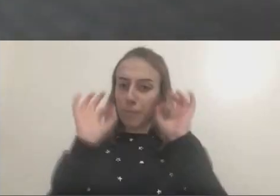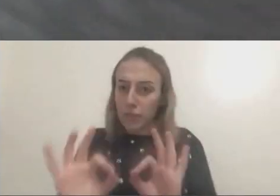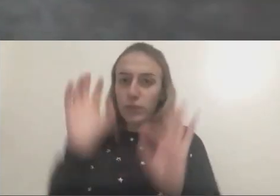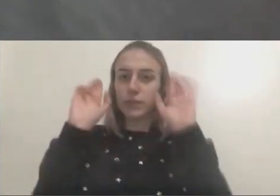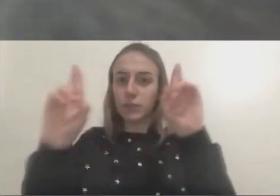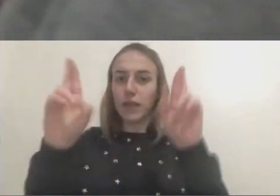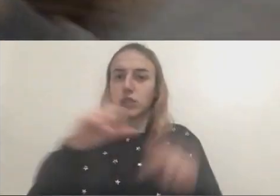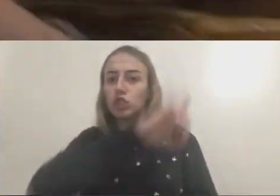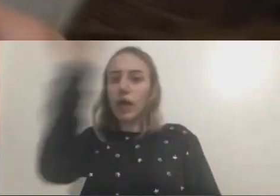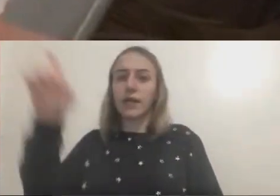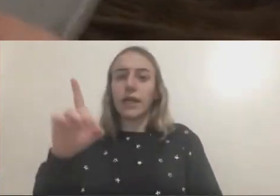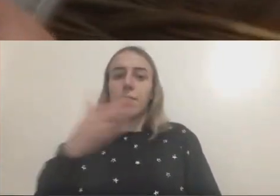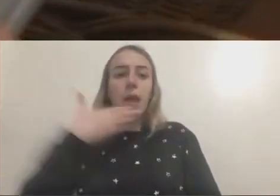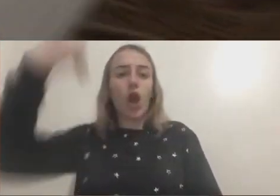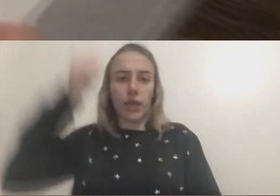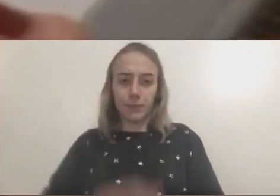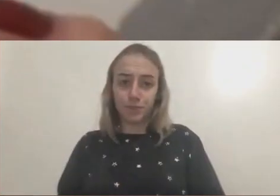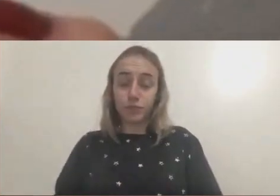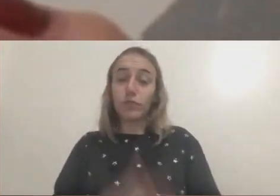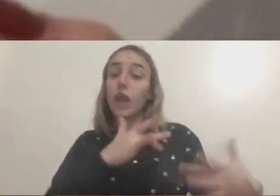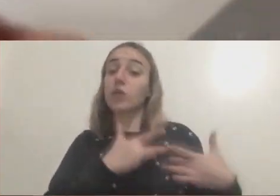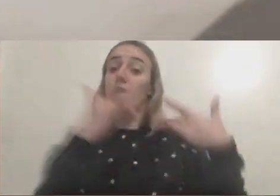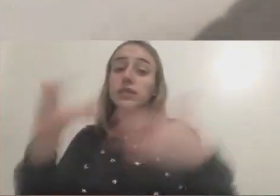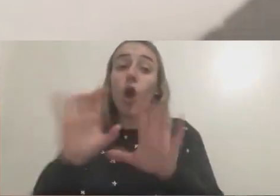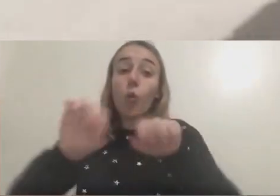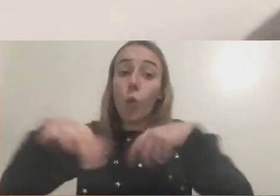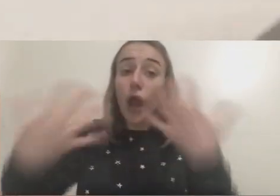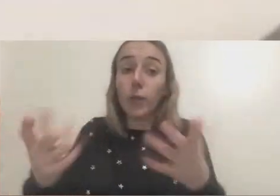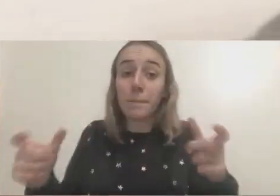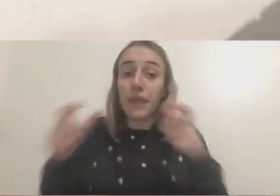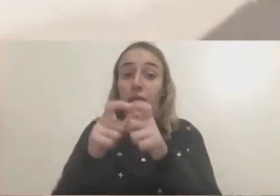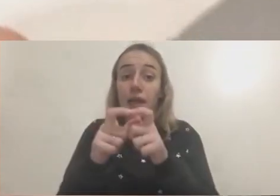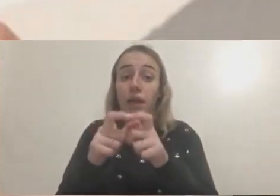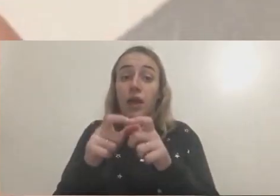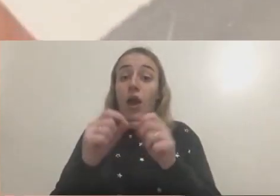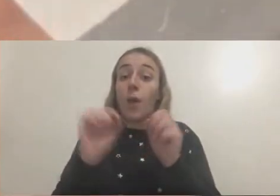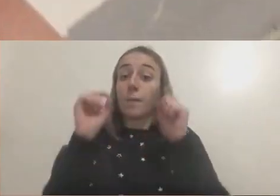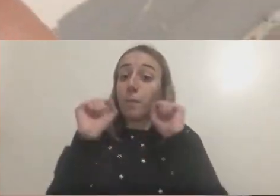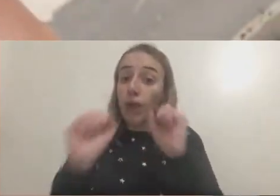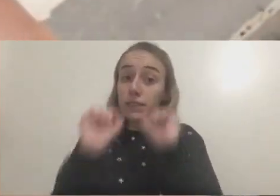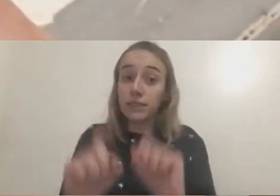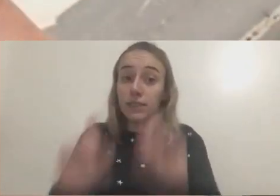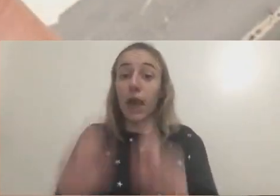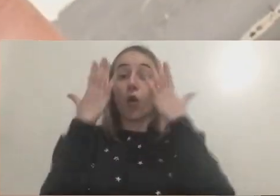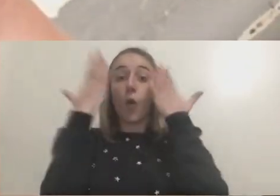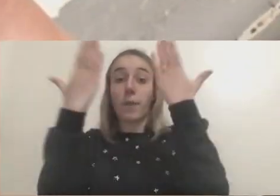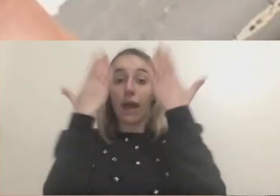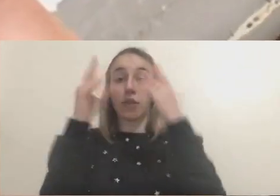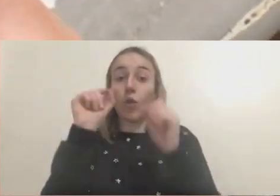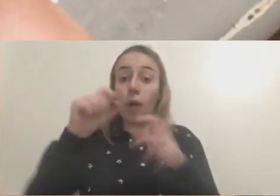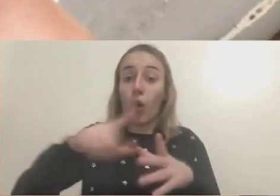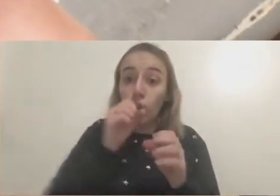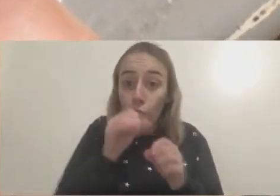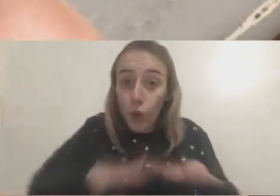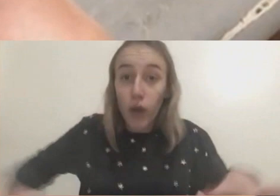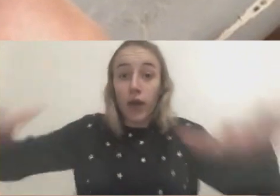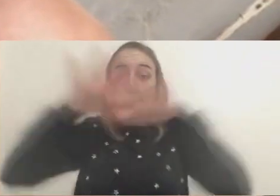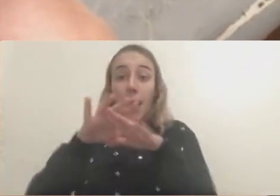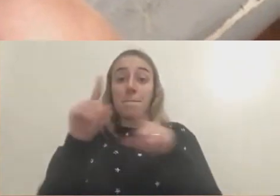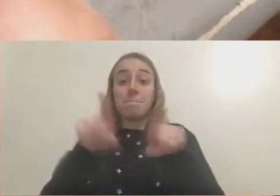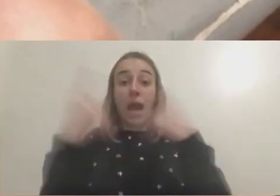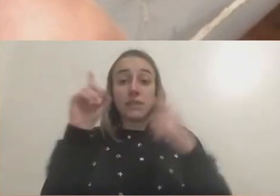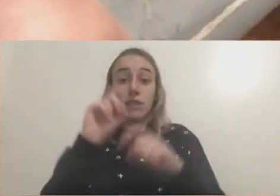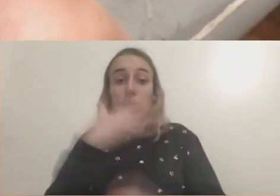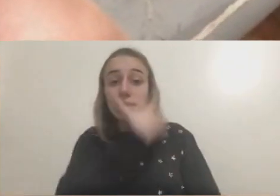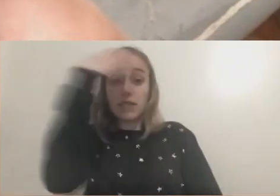seu tempo? Seu amor? Ou até mesmo a esperança de dias melhores? A doação quando pequena Pode ser comparada a uma